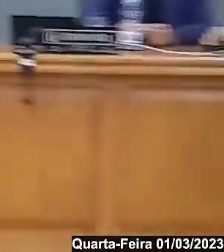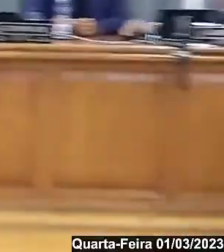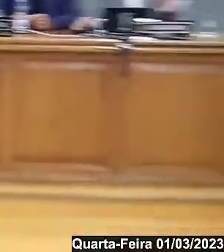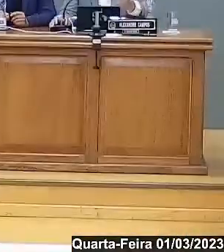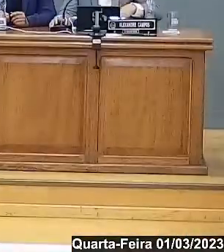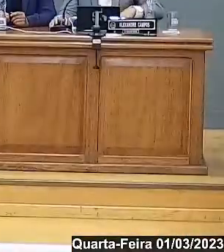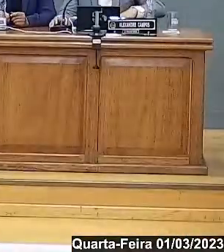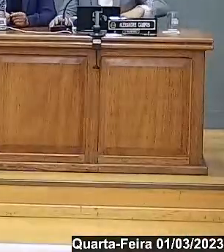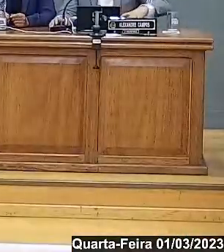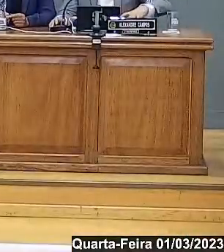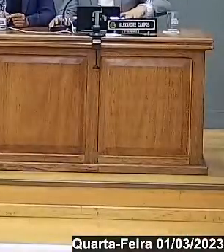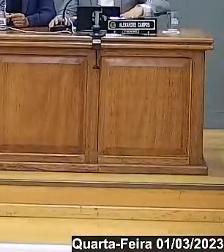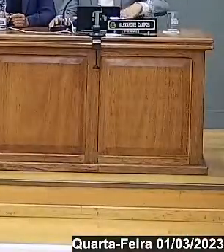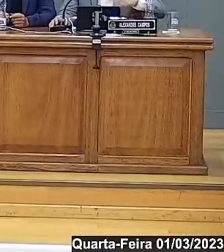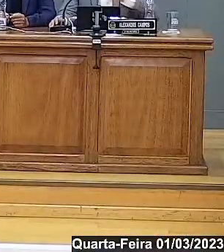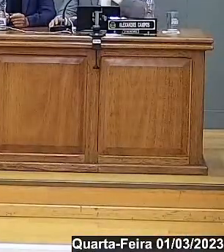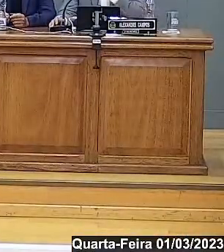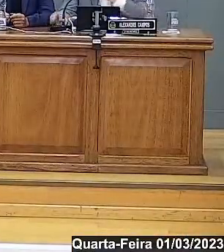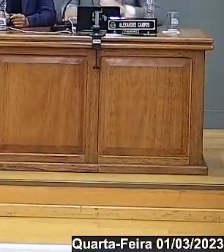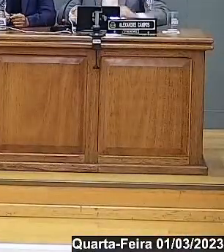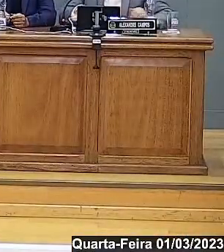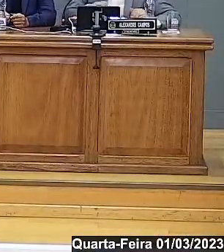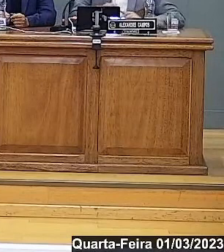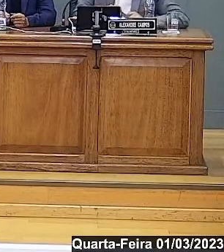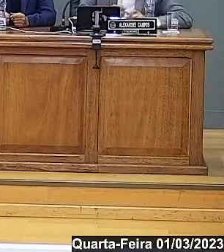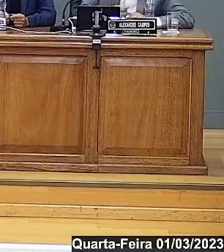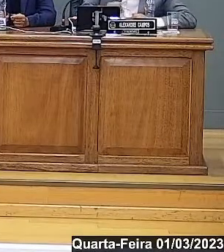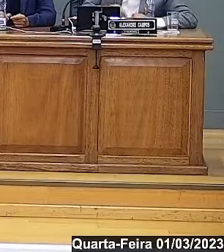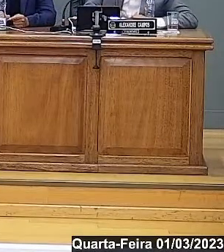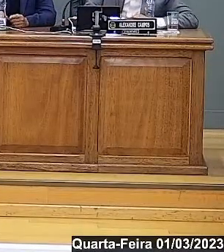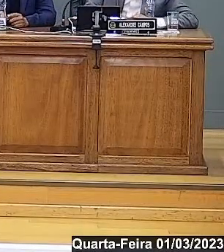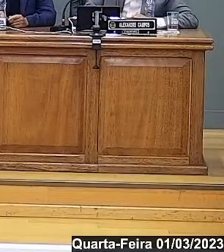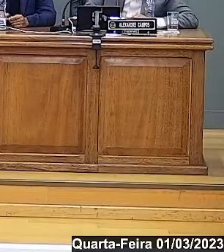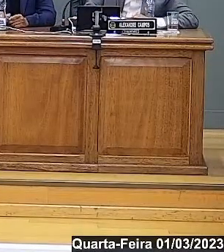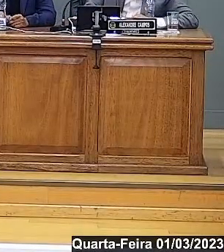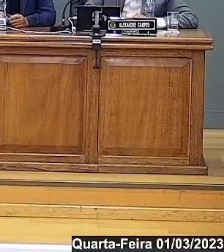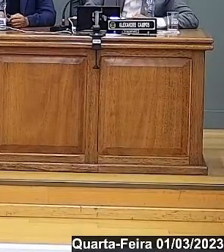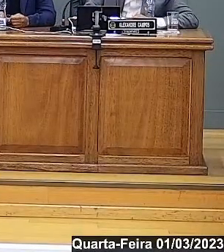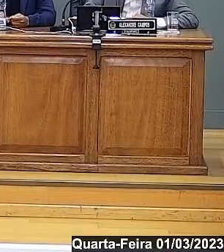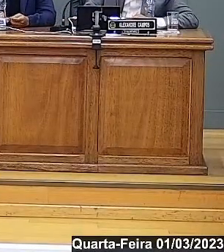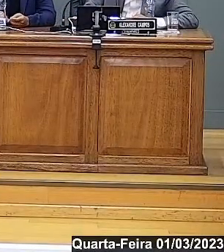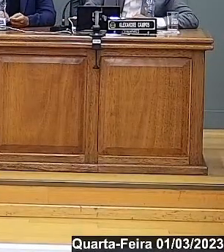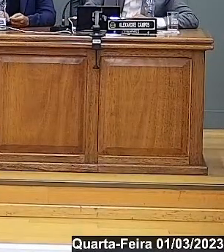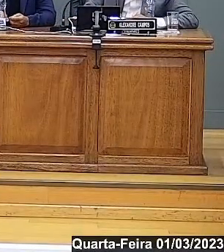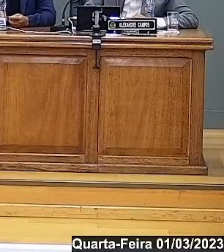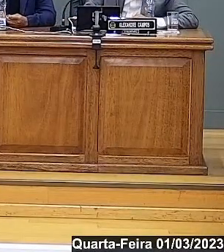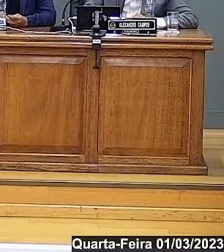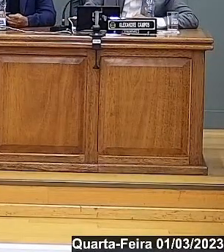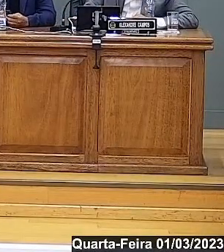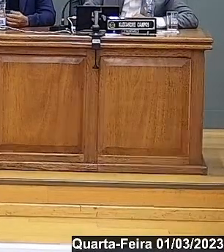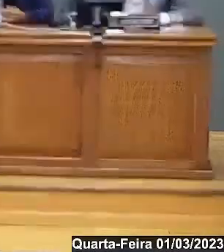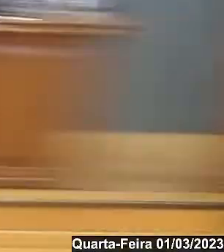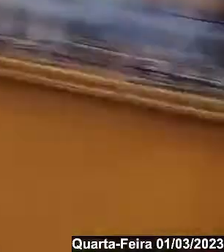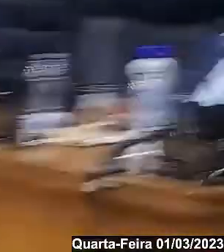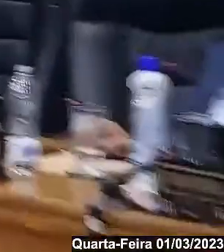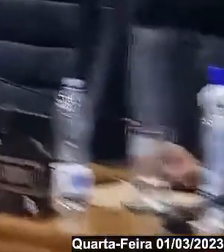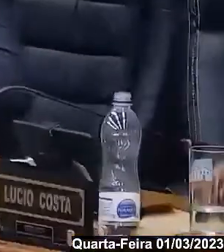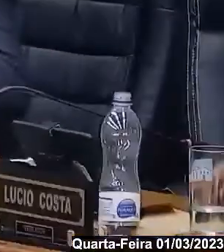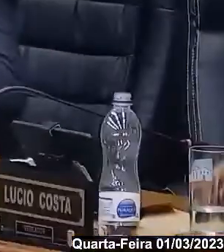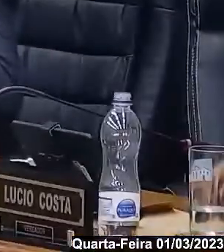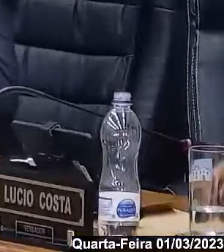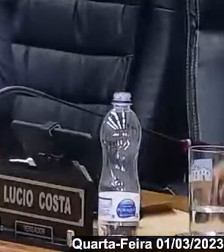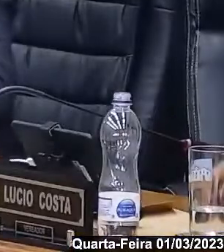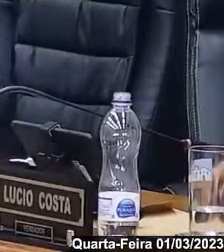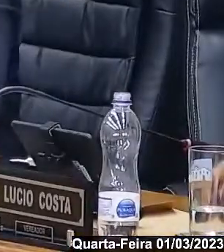Com a palavra, o meu amigo vereador Índio. Bom dia, presidente. Bom dia, nobres vereadores, público presente, internauta que